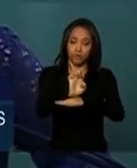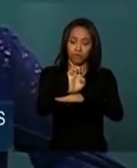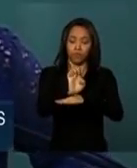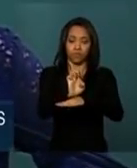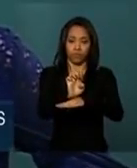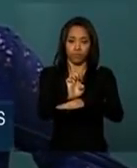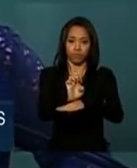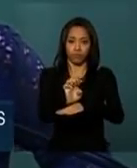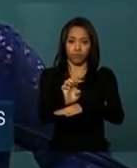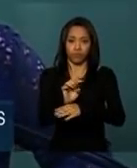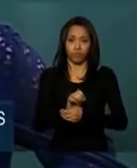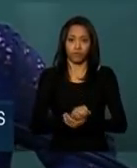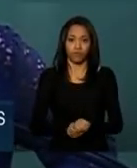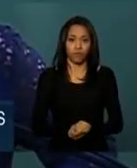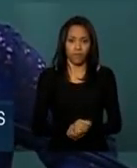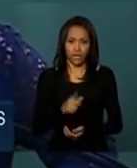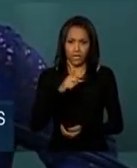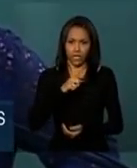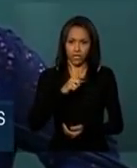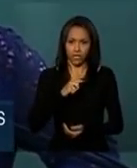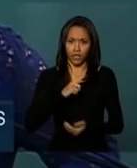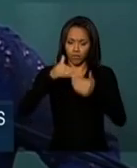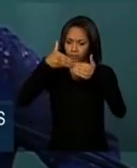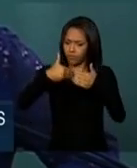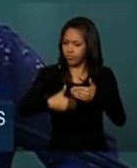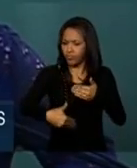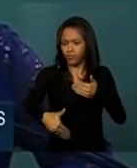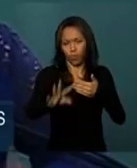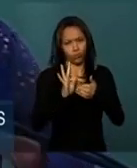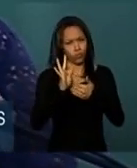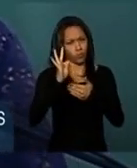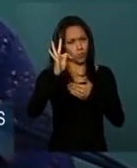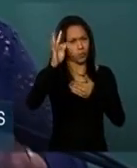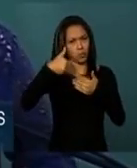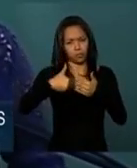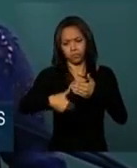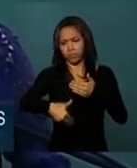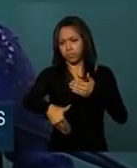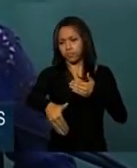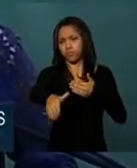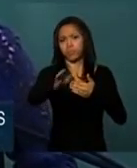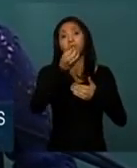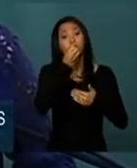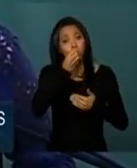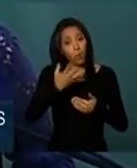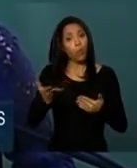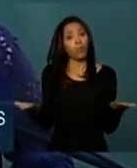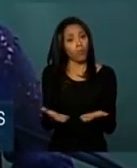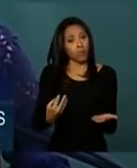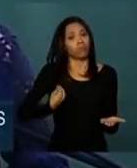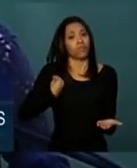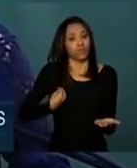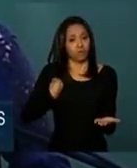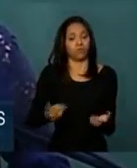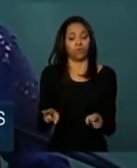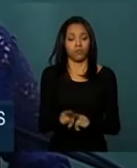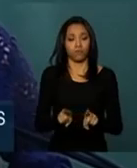que tem pela frente um imenso futuro e também um bom presente.